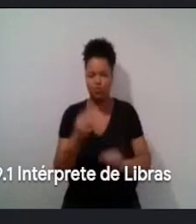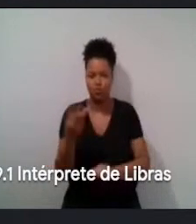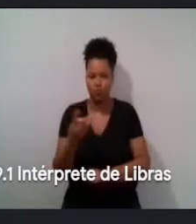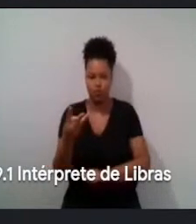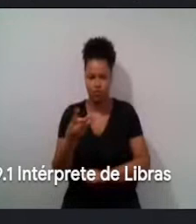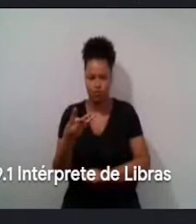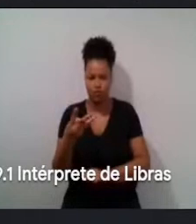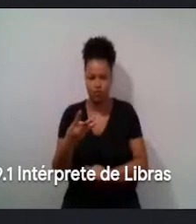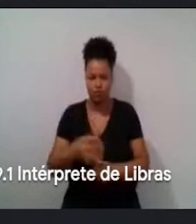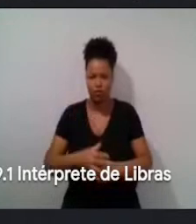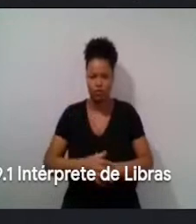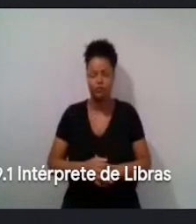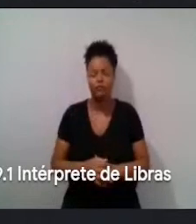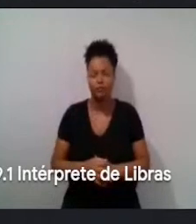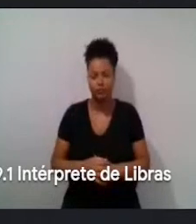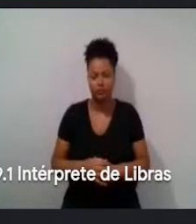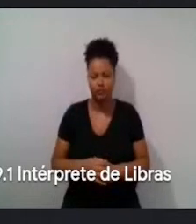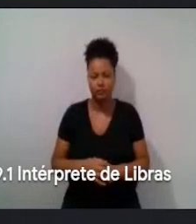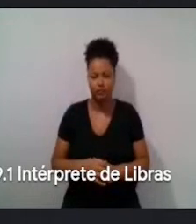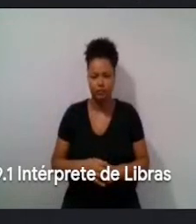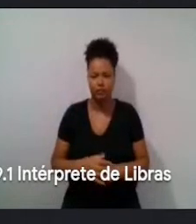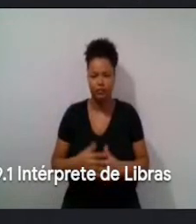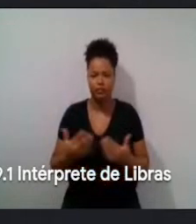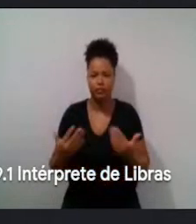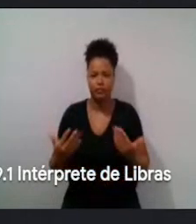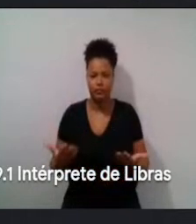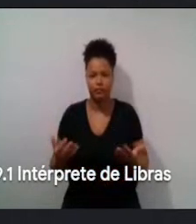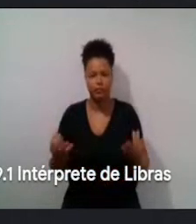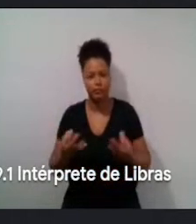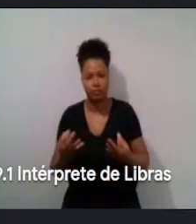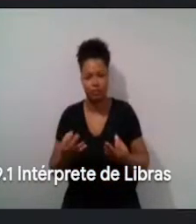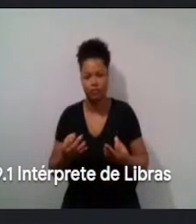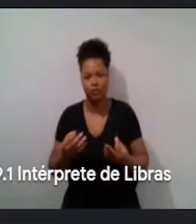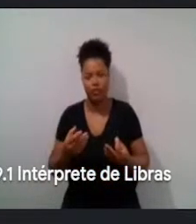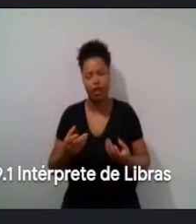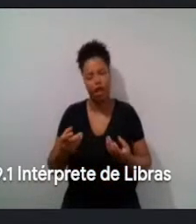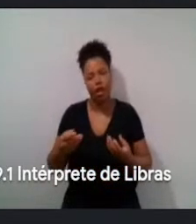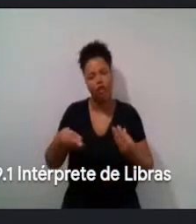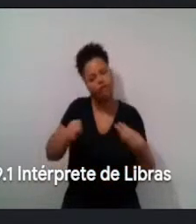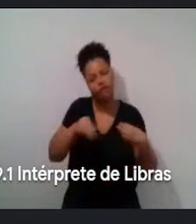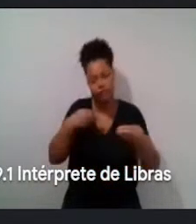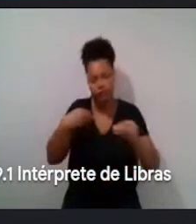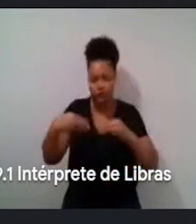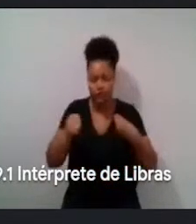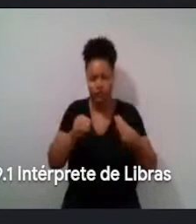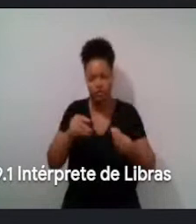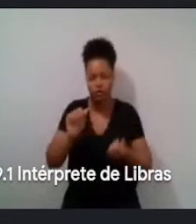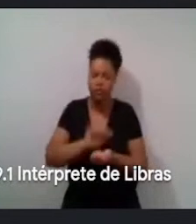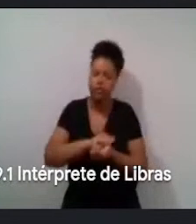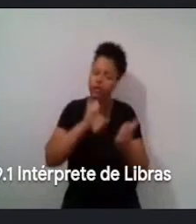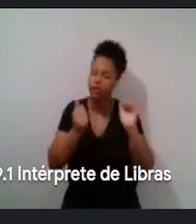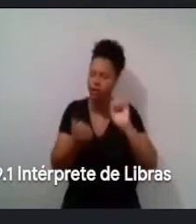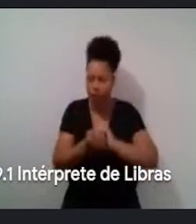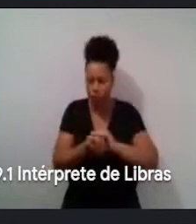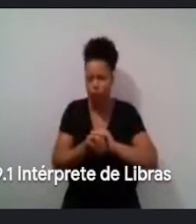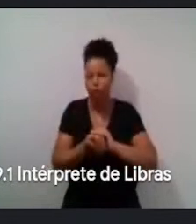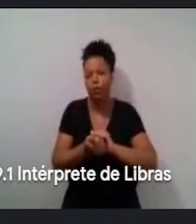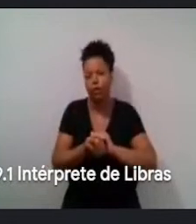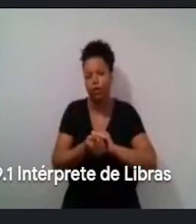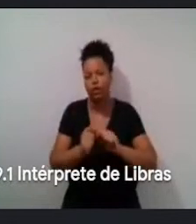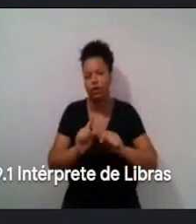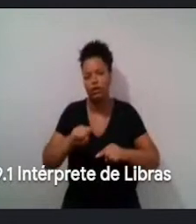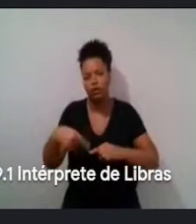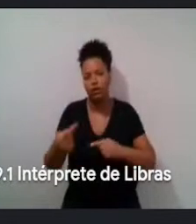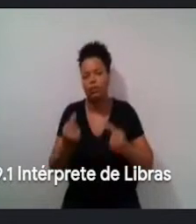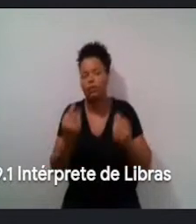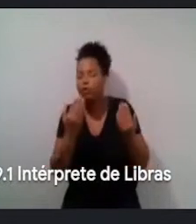Acho que esclarece, né? Não, perfeito. Então, assim, acho que fica com a flexibilidade adequada para poder avaliar na hora